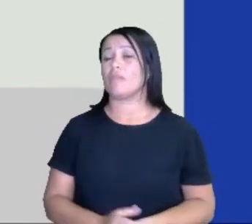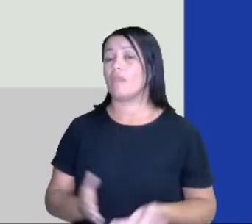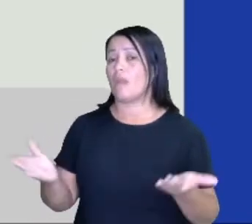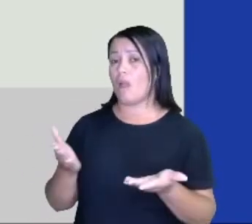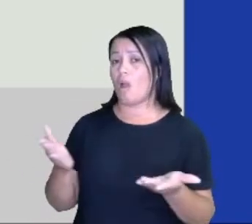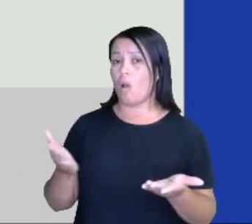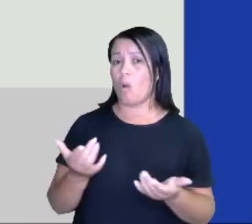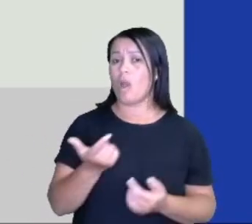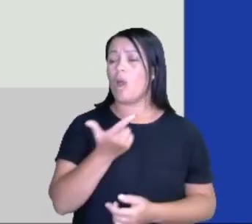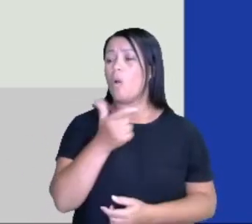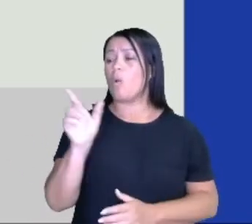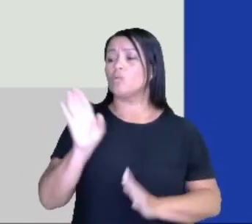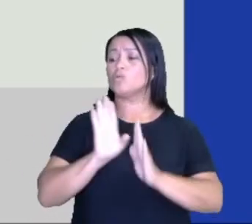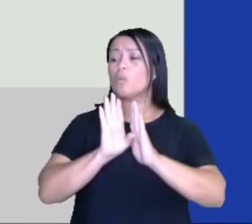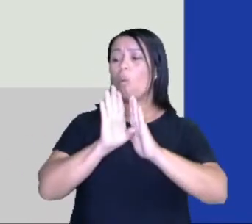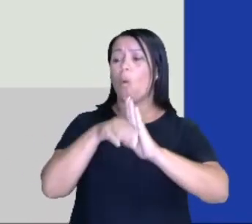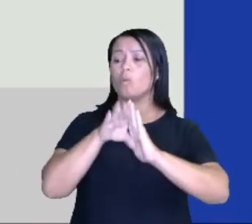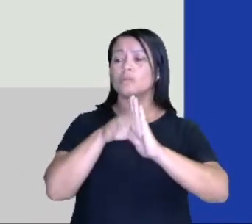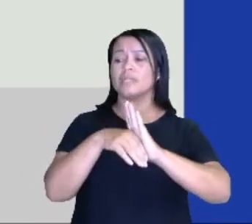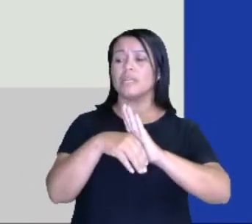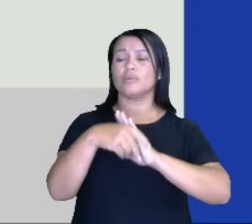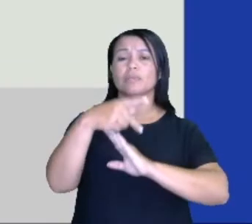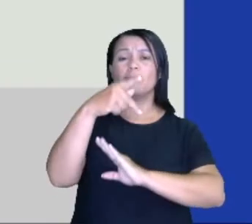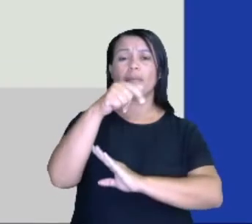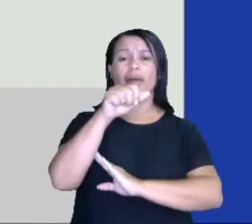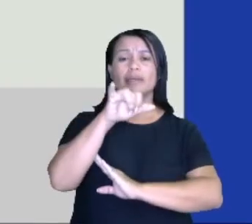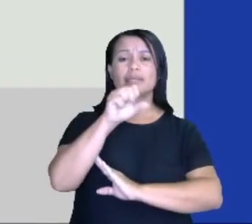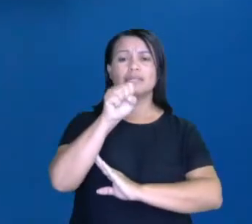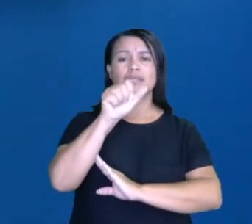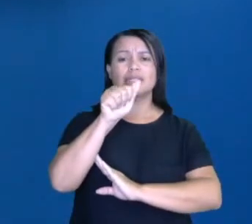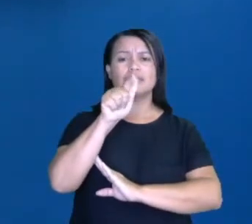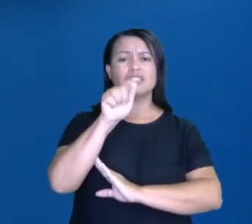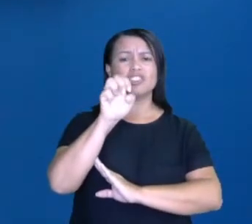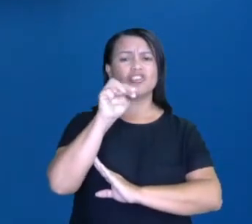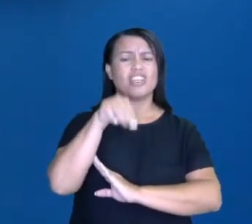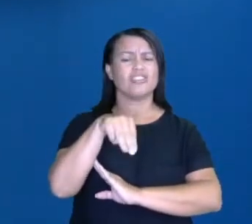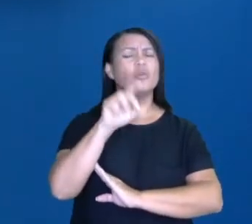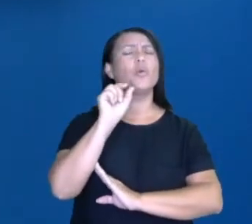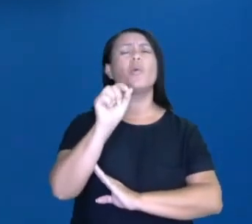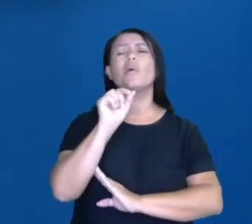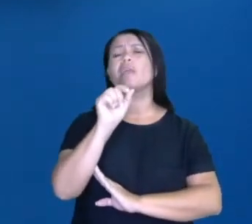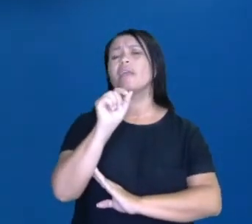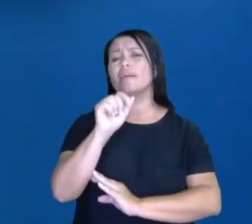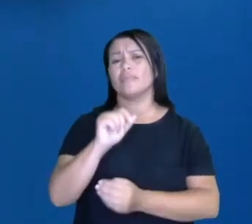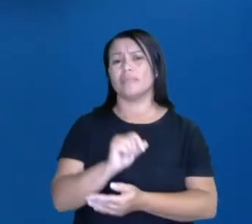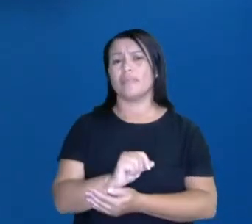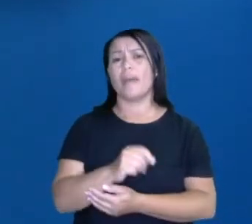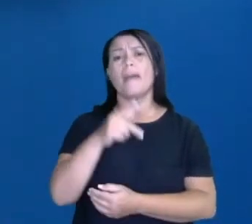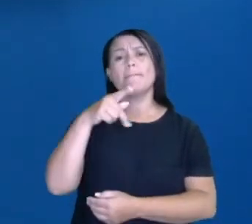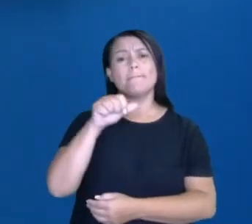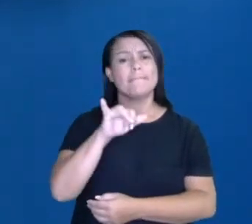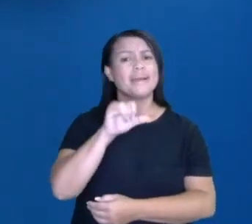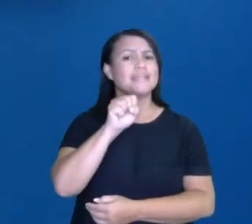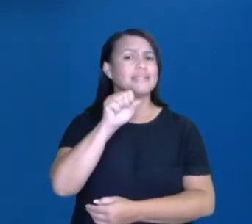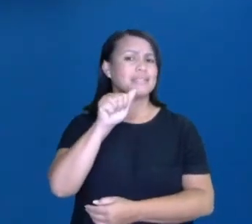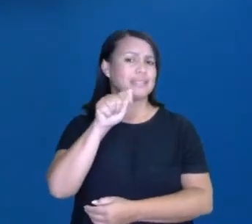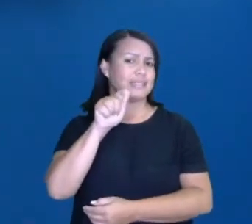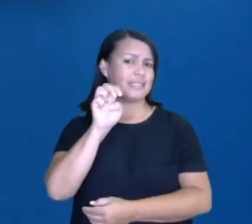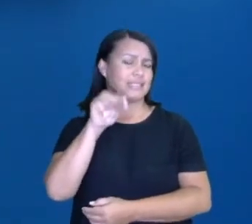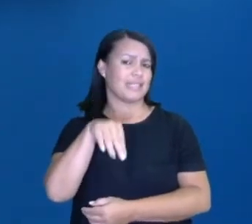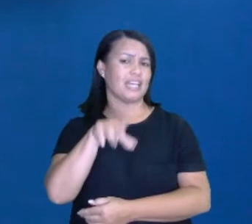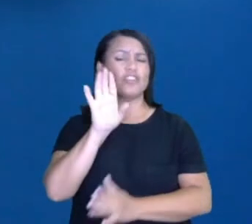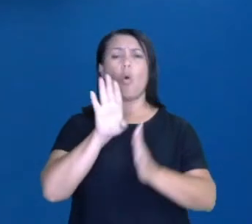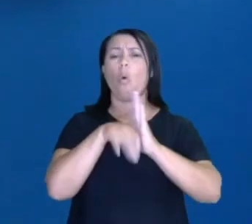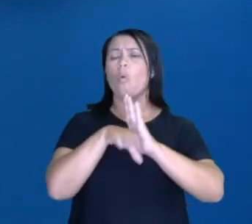Agora vamos para outro conceito, né? O conceito de paisagem. O que é uma paisagem? Né? Paisagem é um conceito